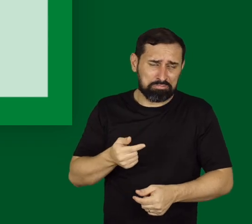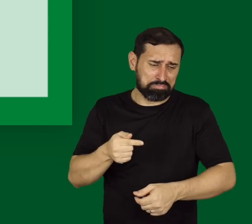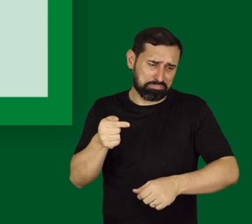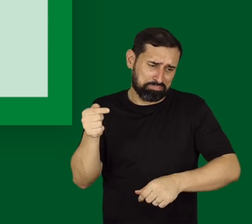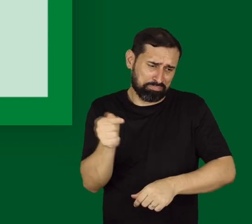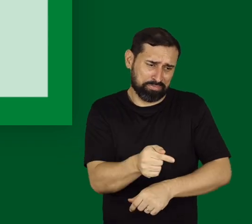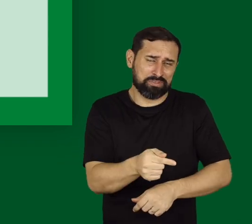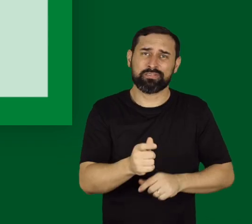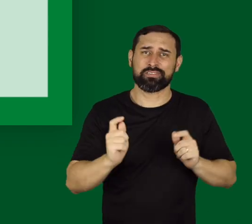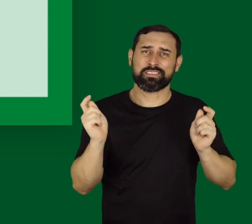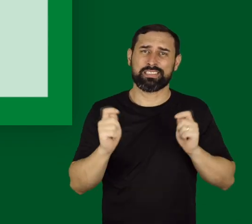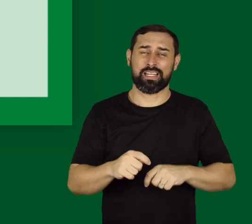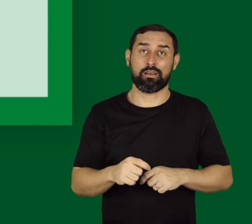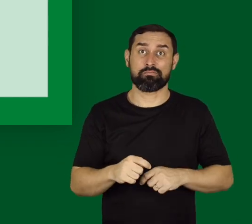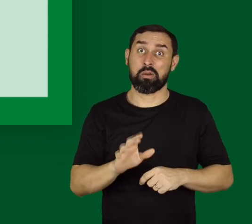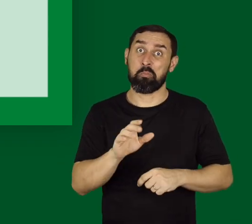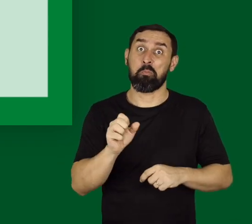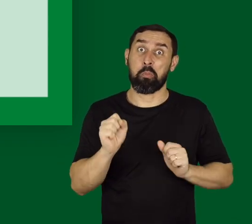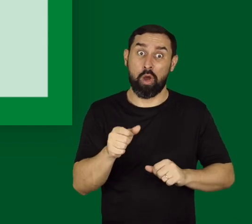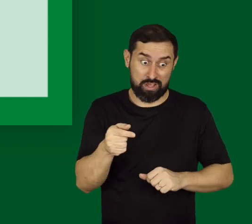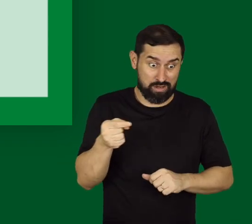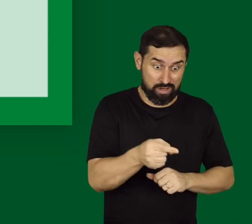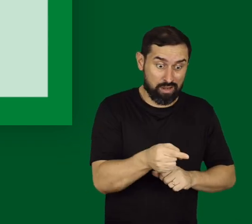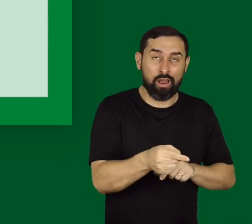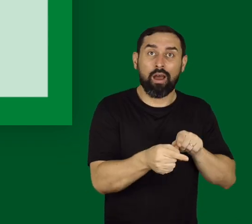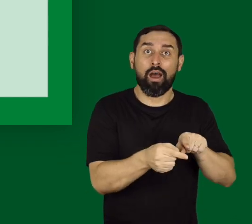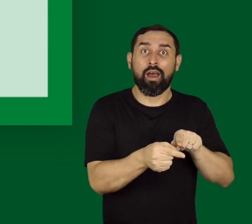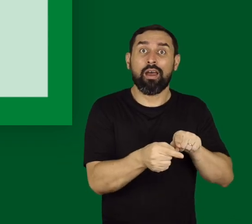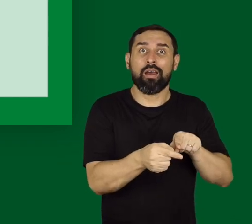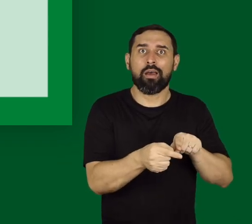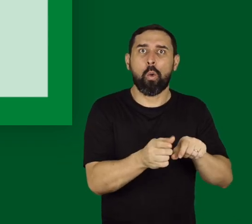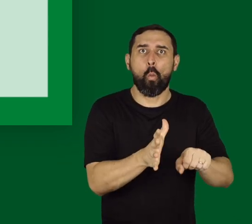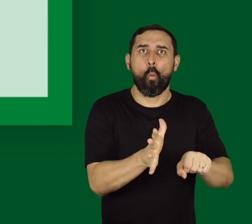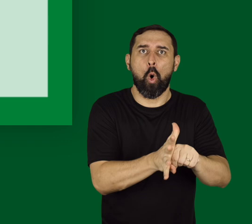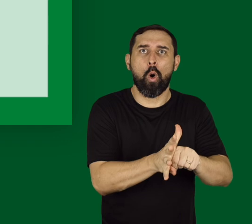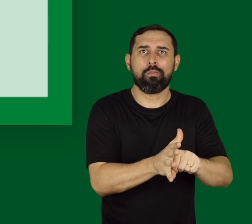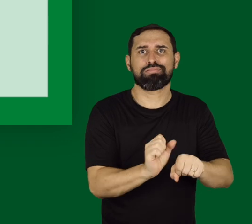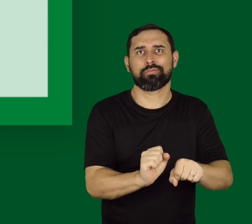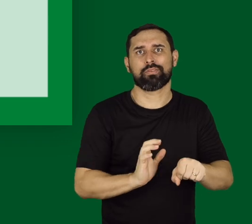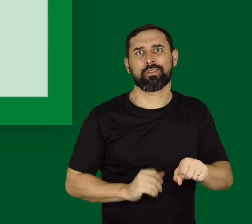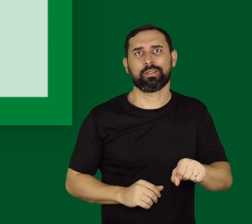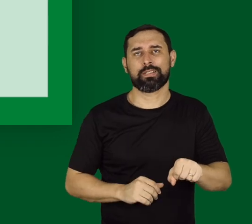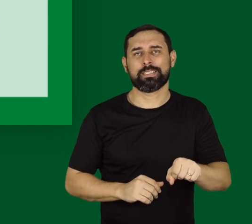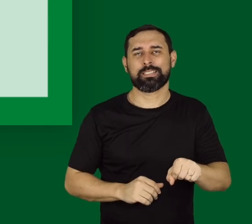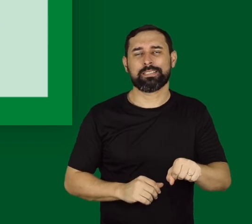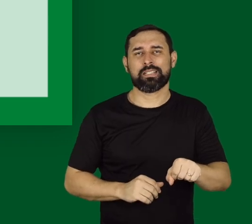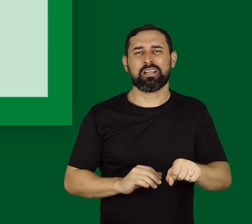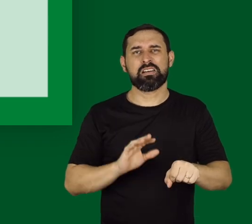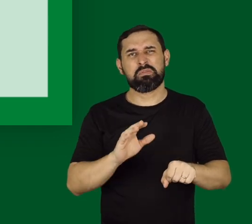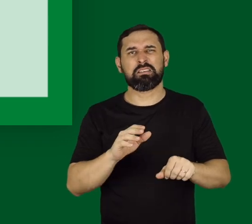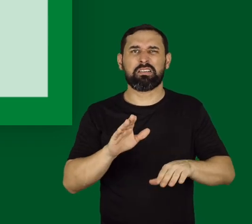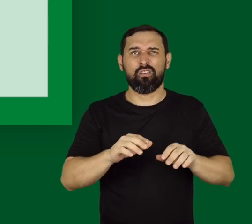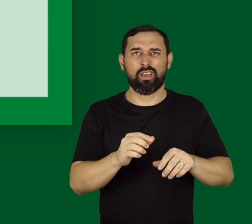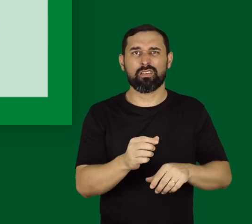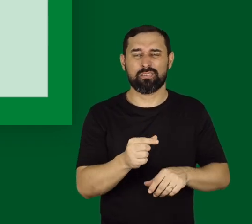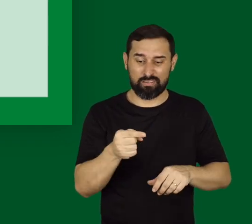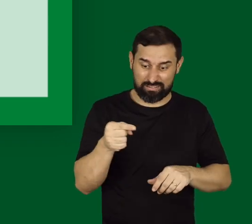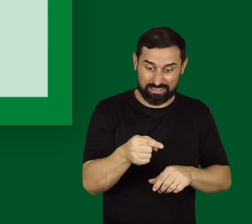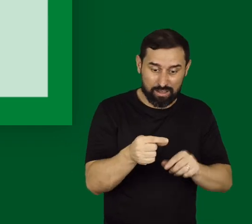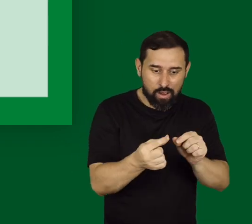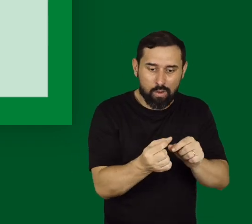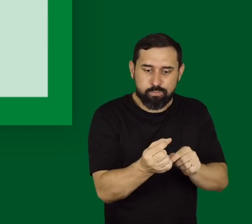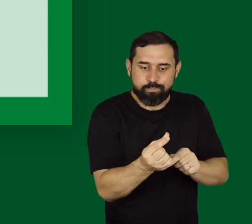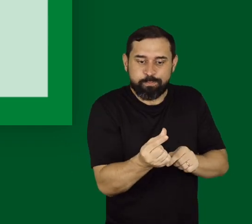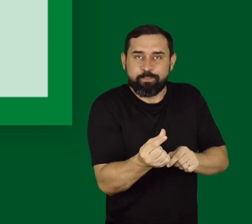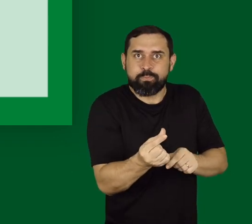né? Lembra que, claro que a possibilidade de obstruir é muito grande, porque ela não tem um mandril, mas muitas vezes, às vezes